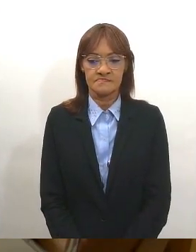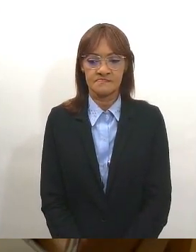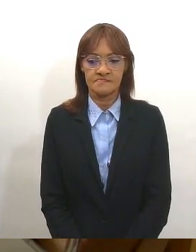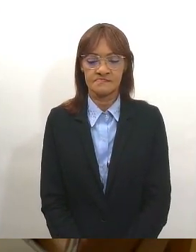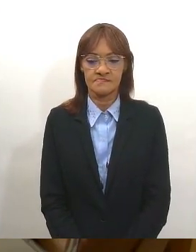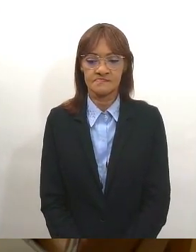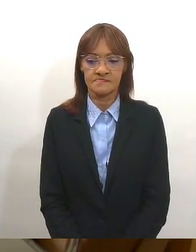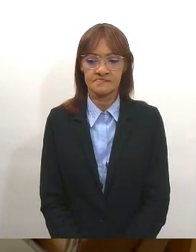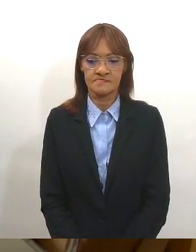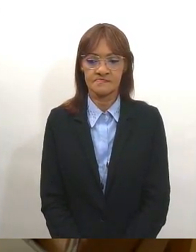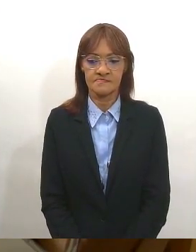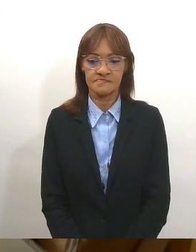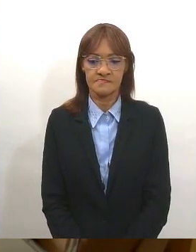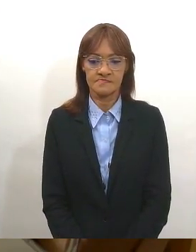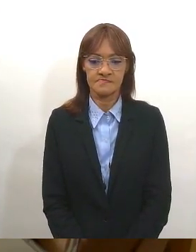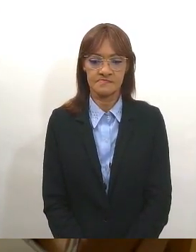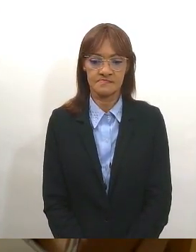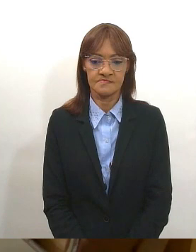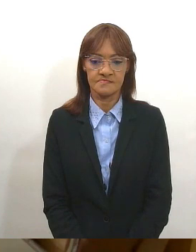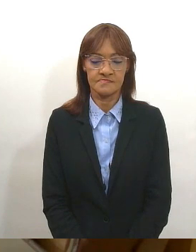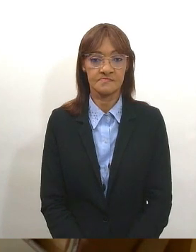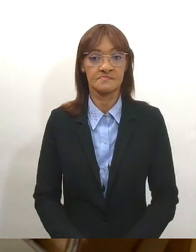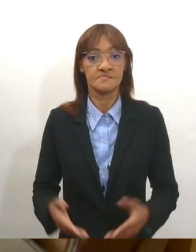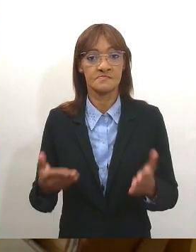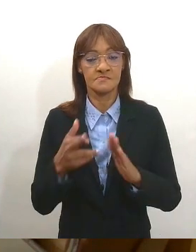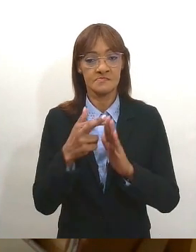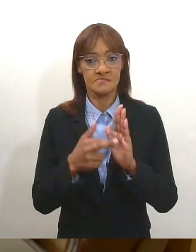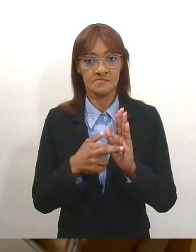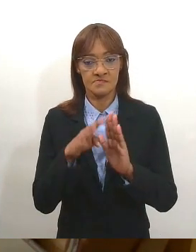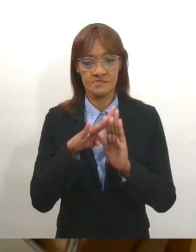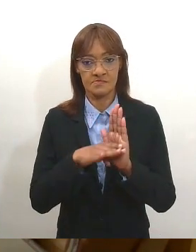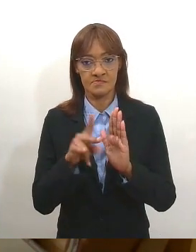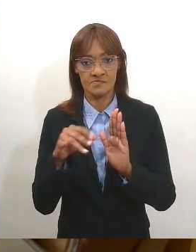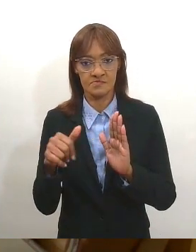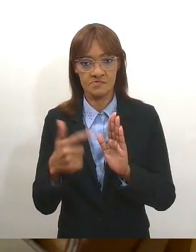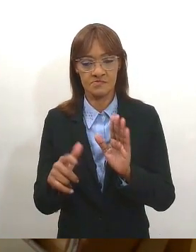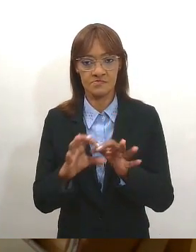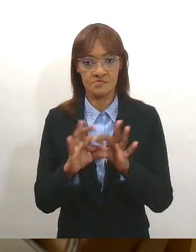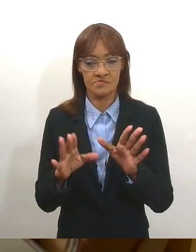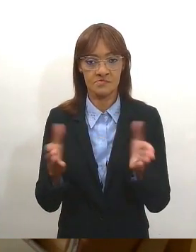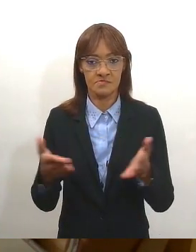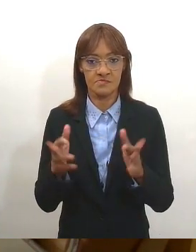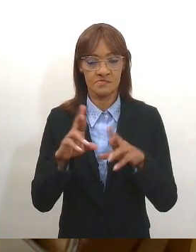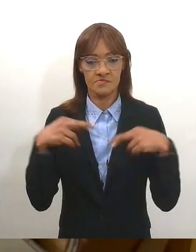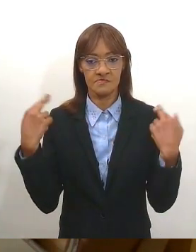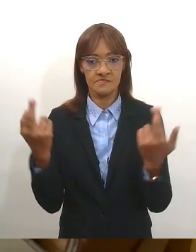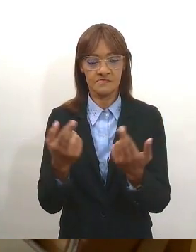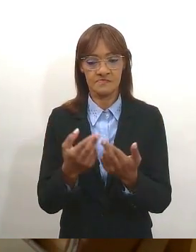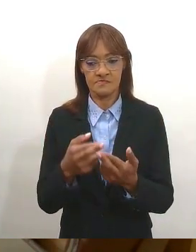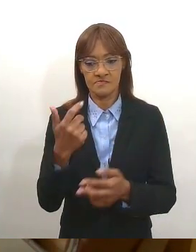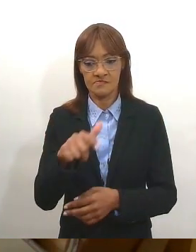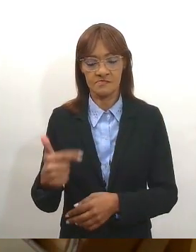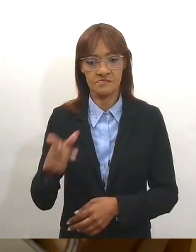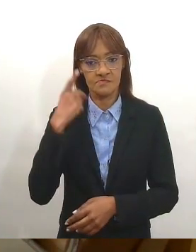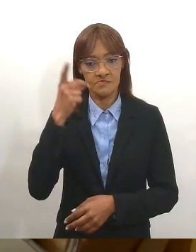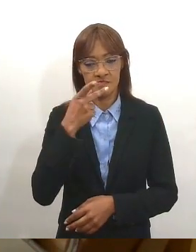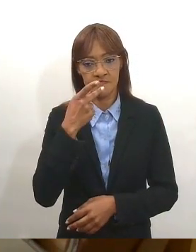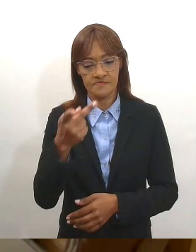Passaremos a ordem do dia na matéria a ser liberada. Passaremos para o grande expediente. Não há deputado inscrito. Passaremos agora para a